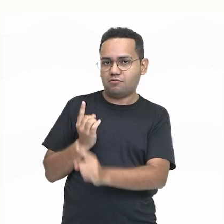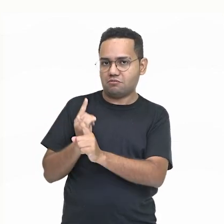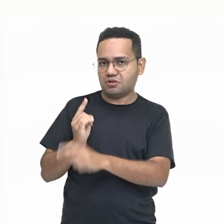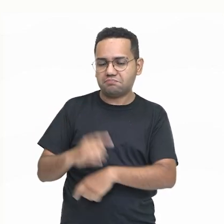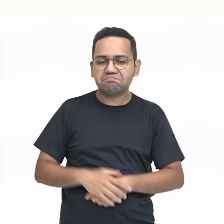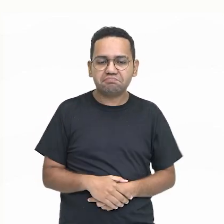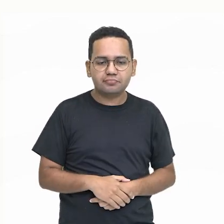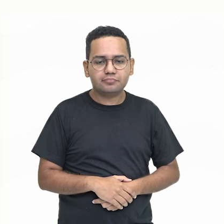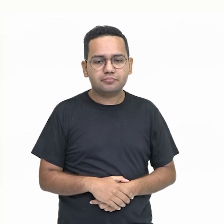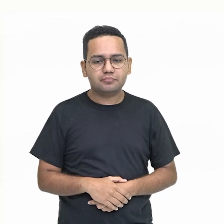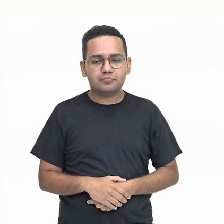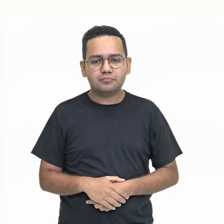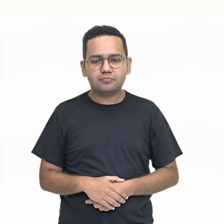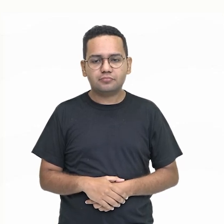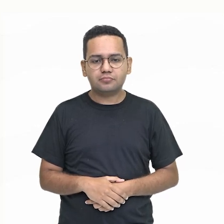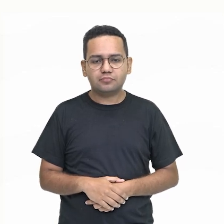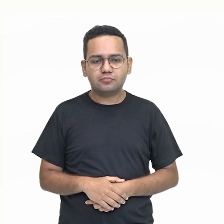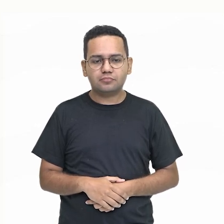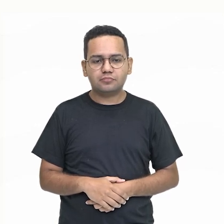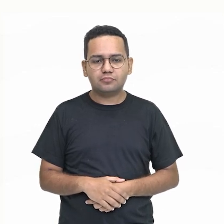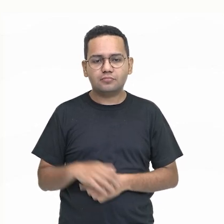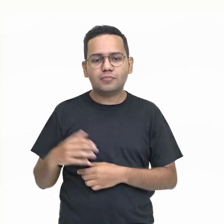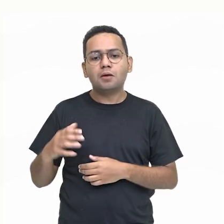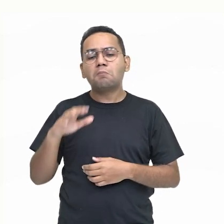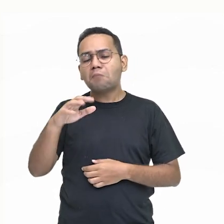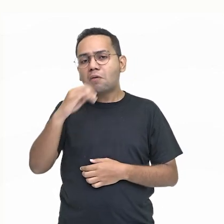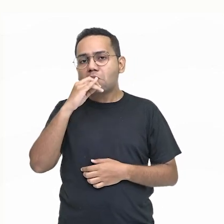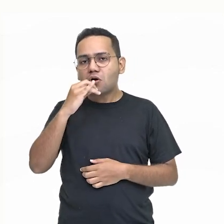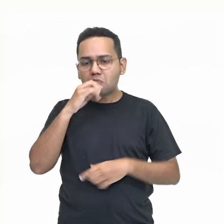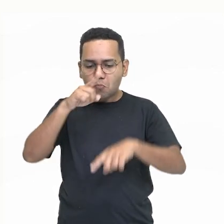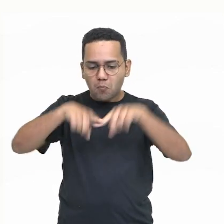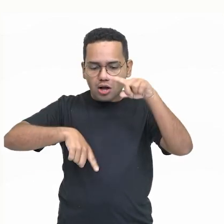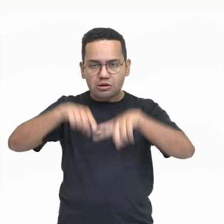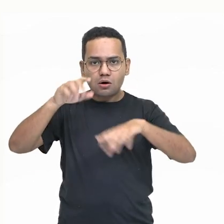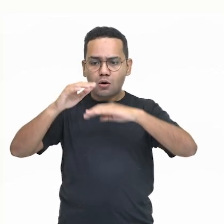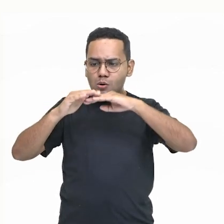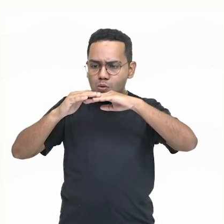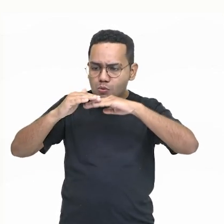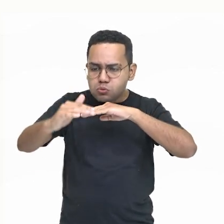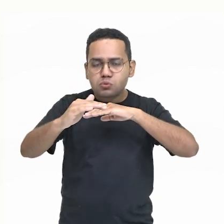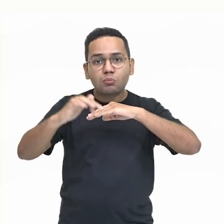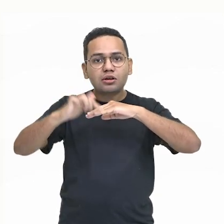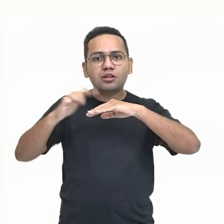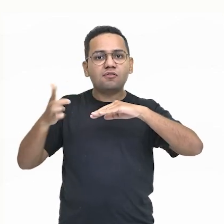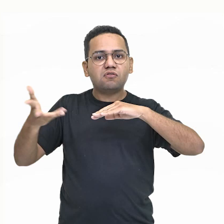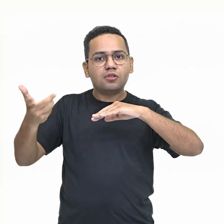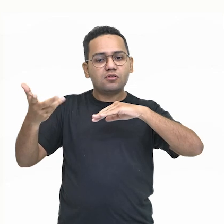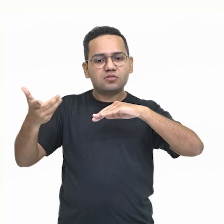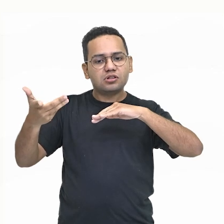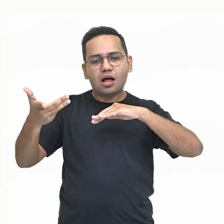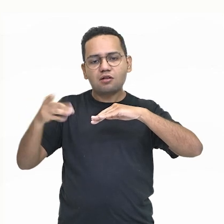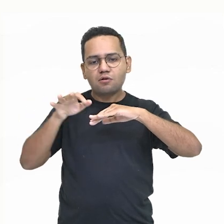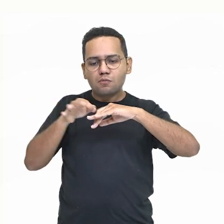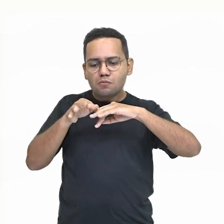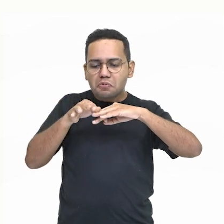desloca-se em linha reta com velocidade que aumenta. Olha só, aqui ele está te dando a velocidade. Velocidade